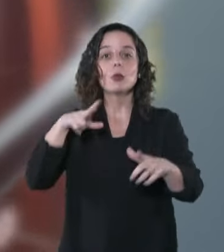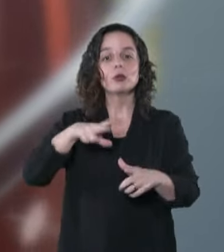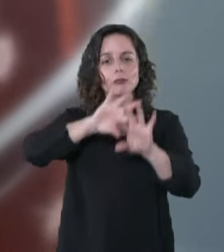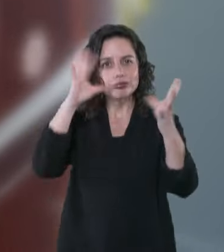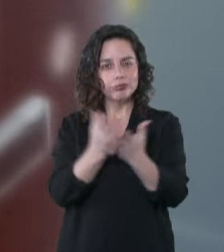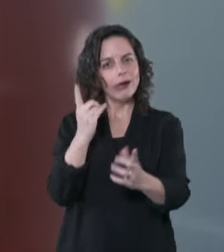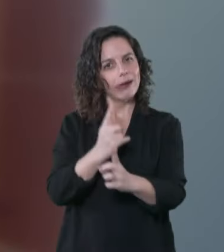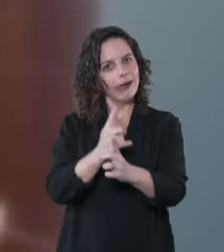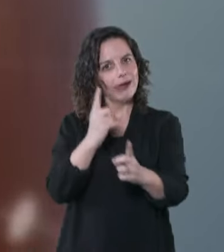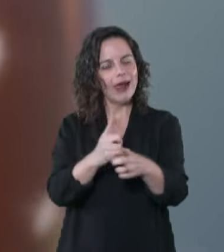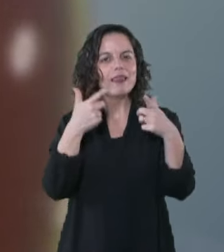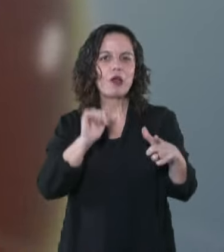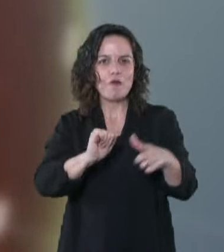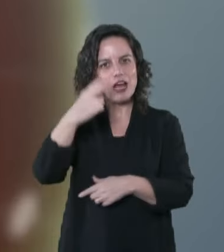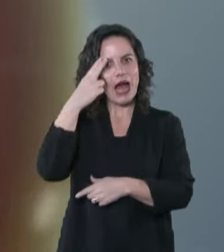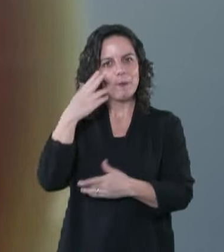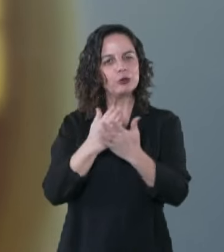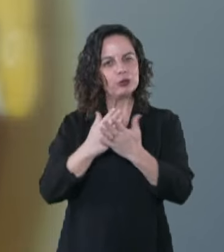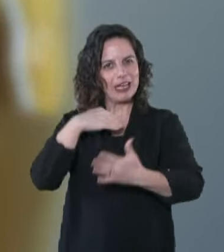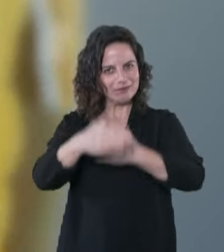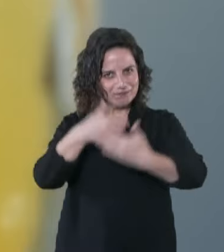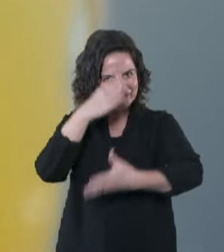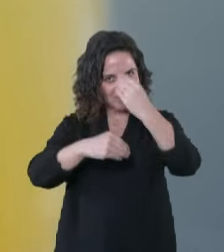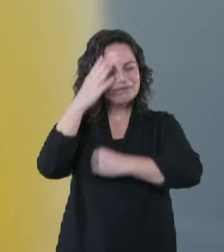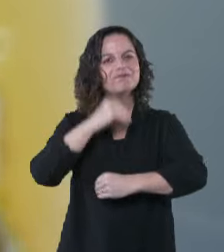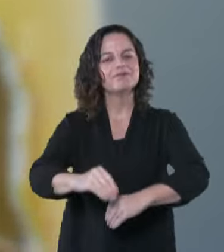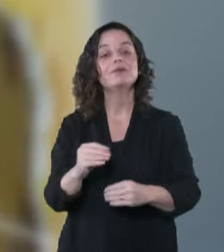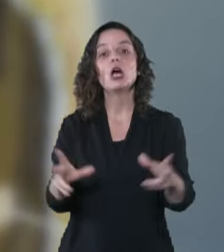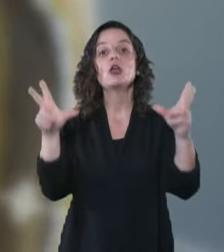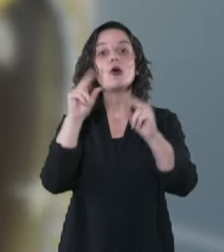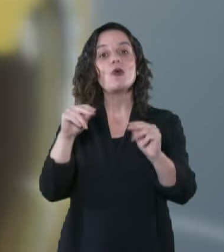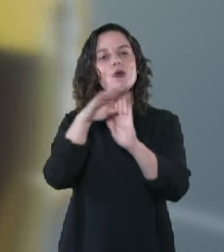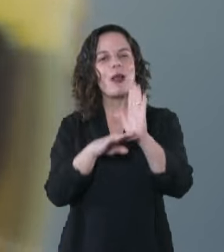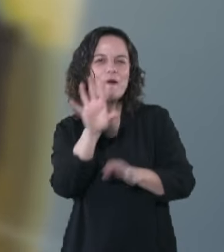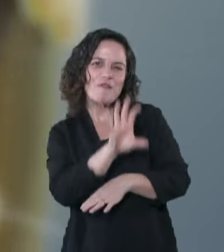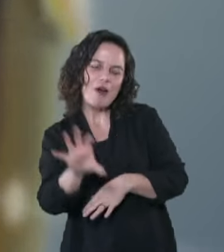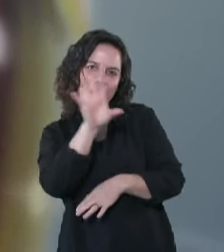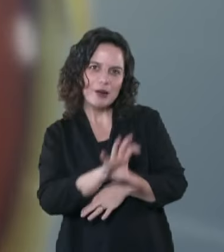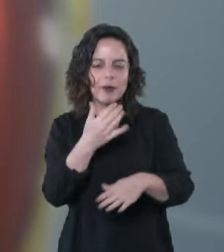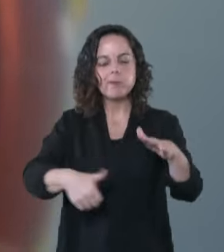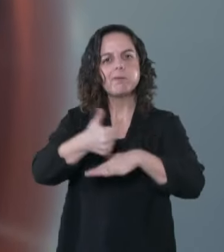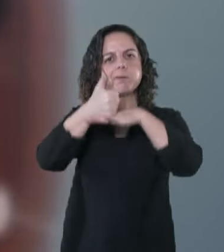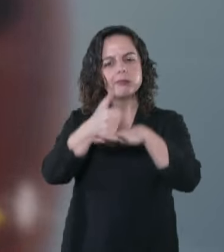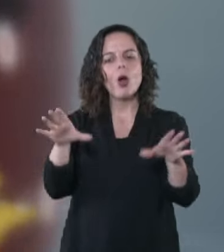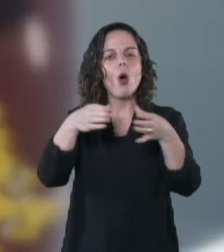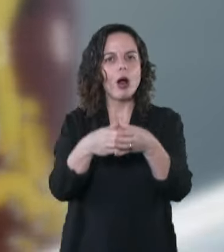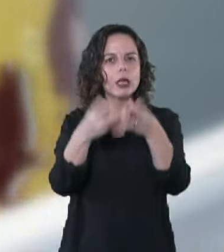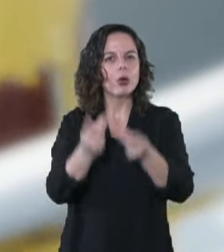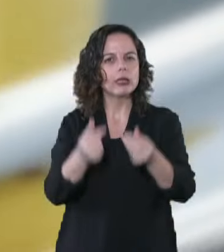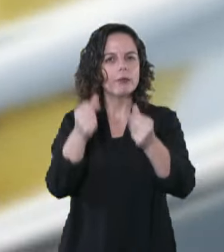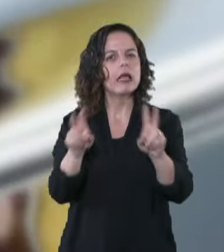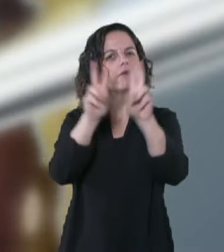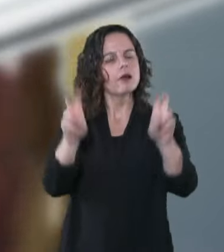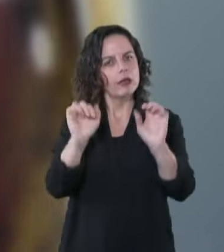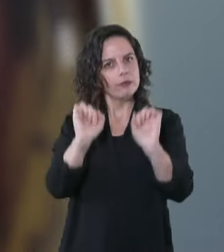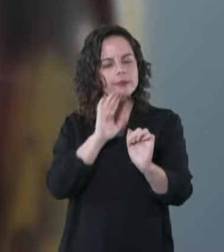estudar na língua de Camões. Neste novo formato, vamos ter em estúdio a bastonária da Ordem dos Contabilistas Certificados para